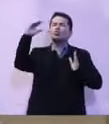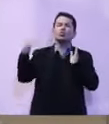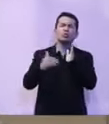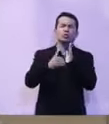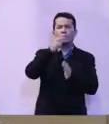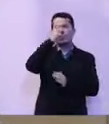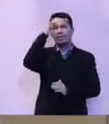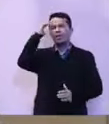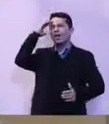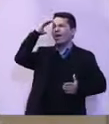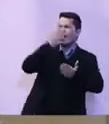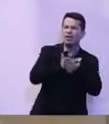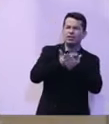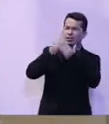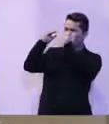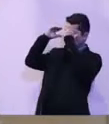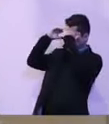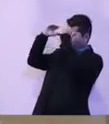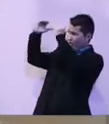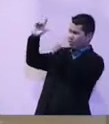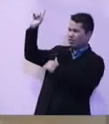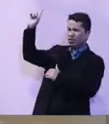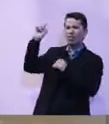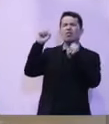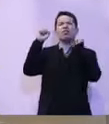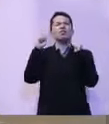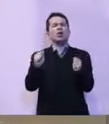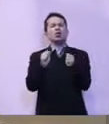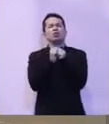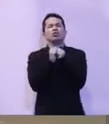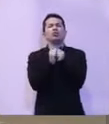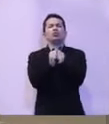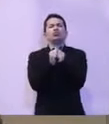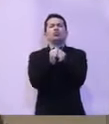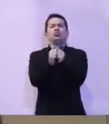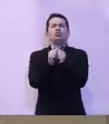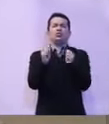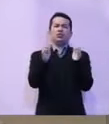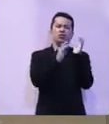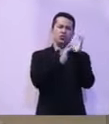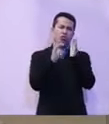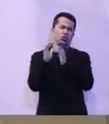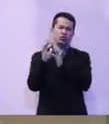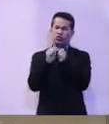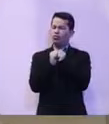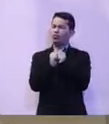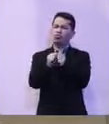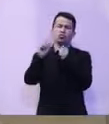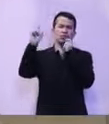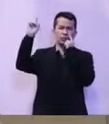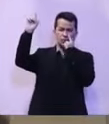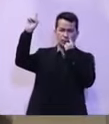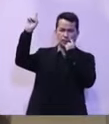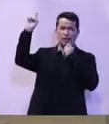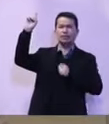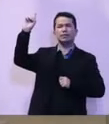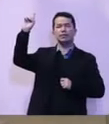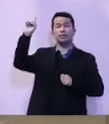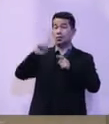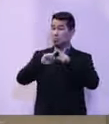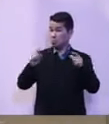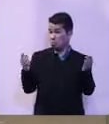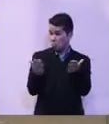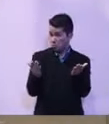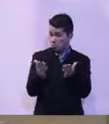nome possam andar com Ele. Por isso, quando a gente compara tudo isso, a gente vai descobrir que